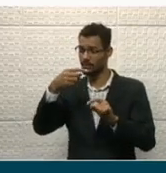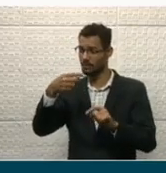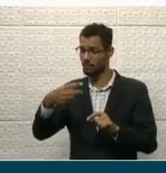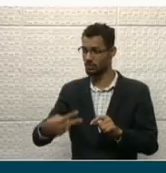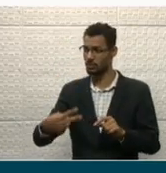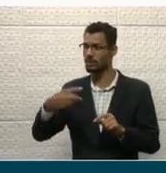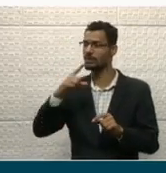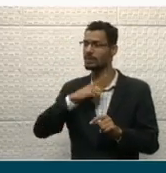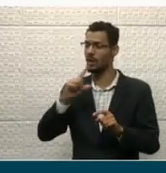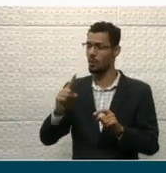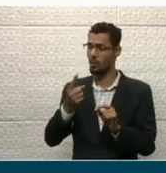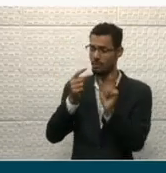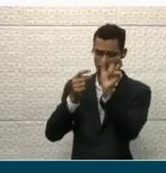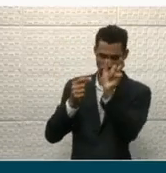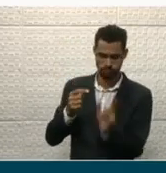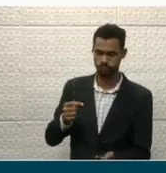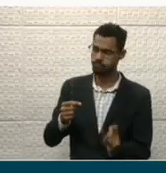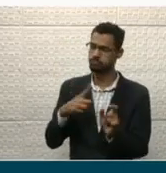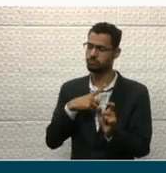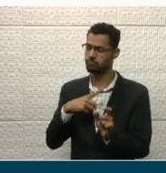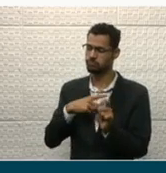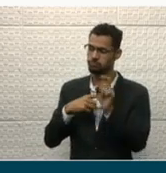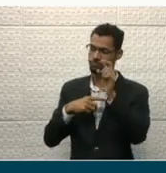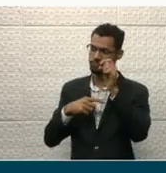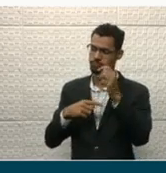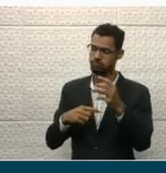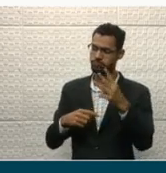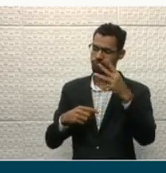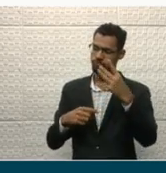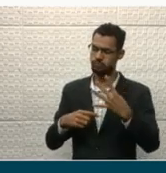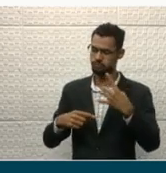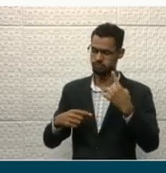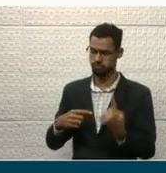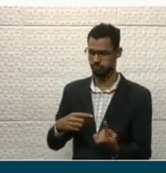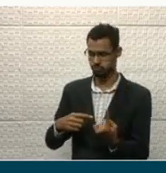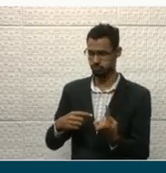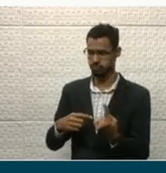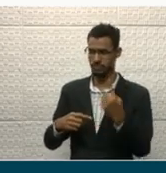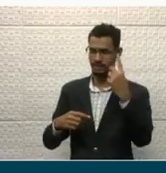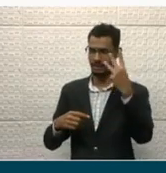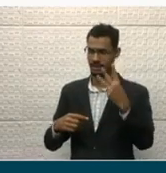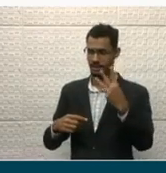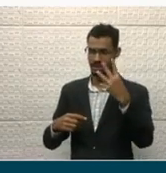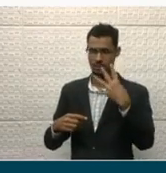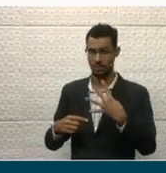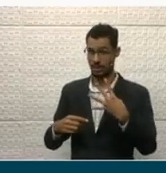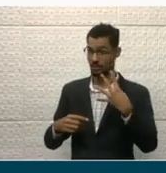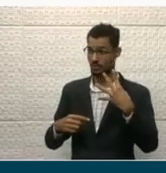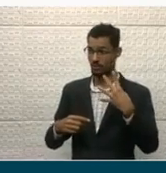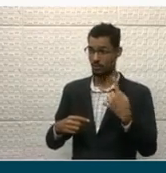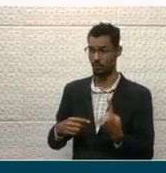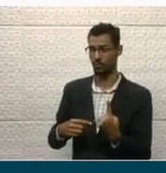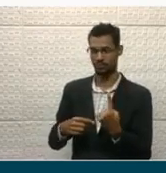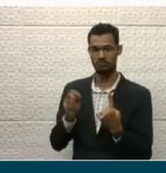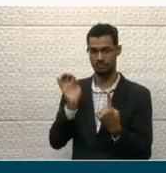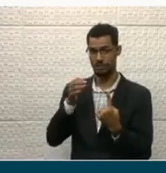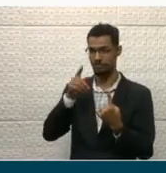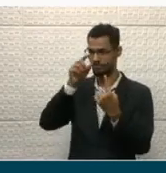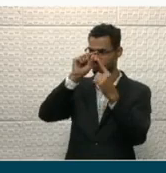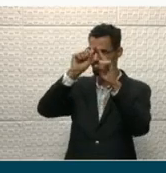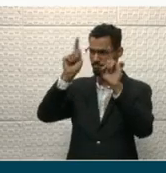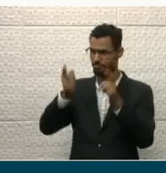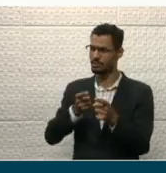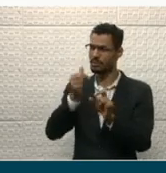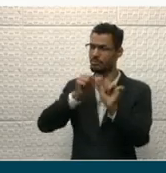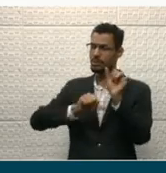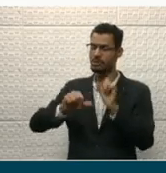Uma coluna vai ser composta pelos coeficientes de x, 3, 4 e 1. E